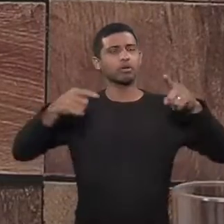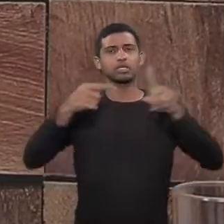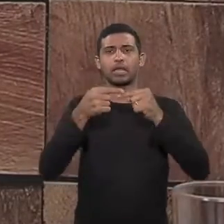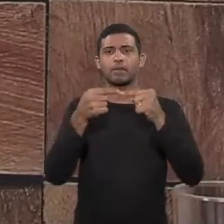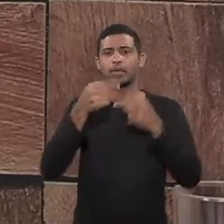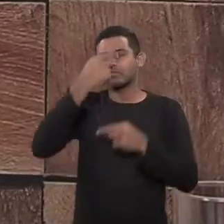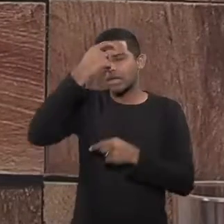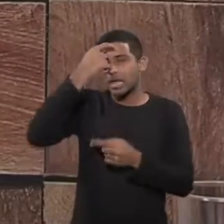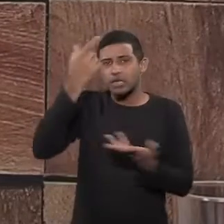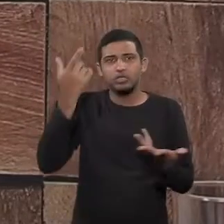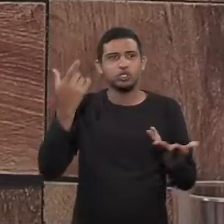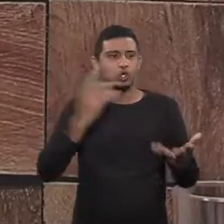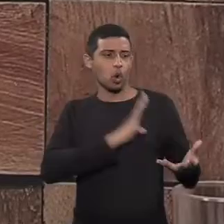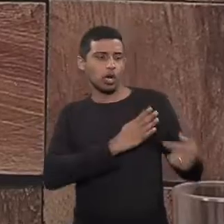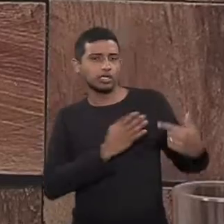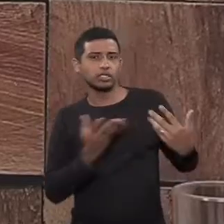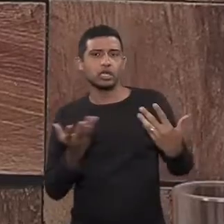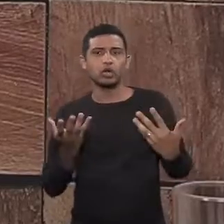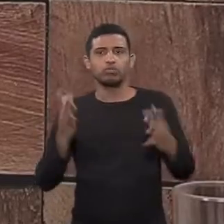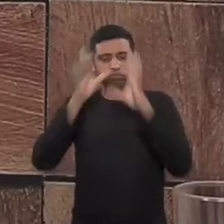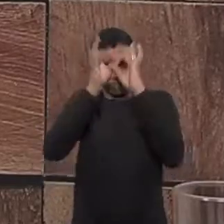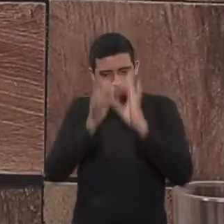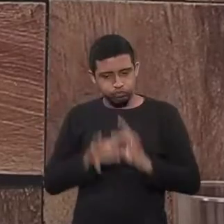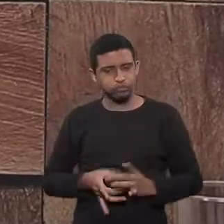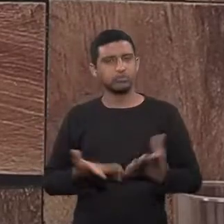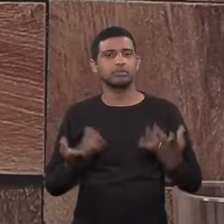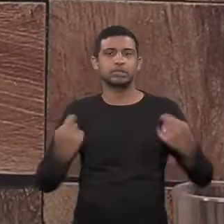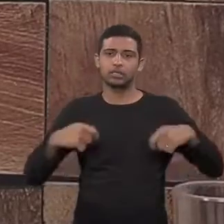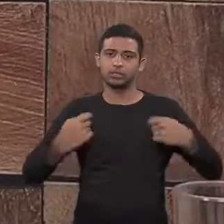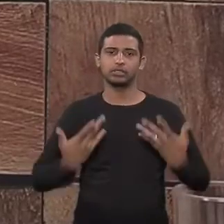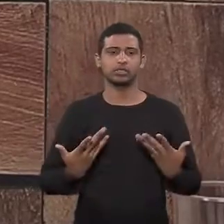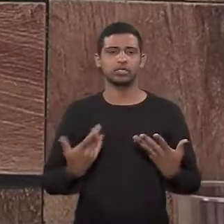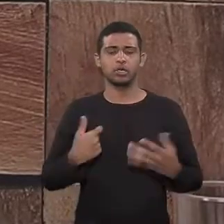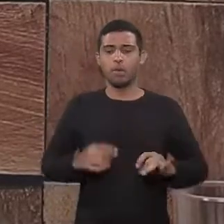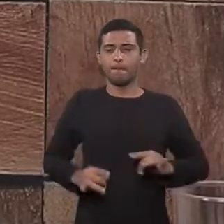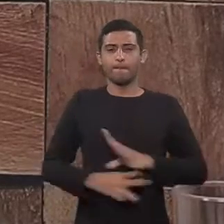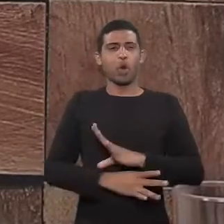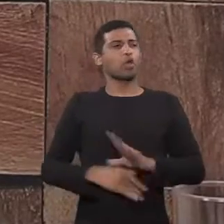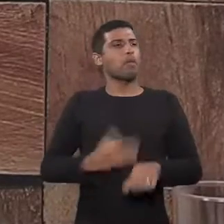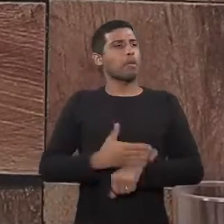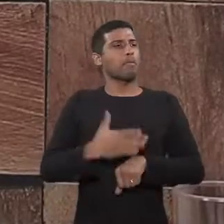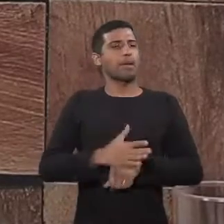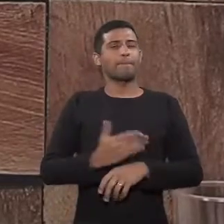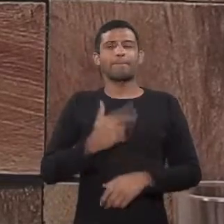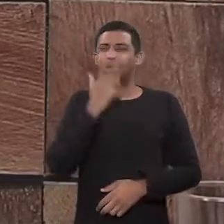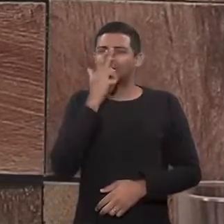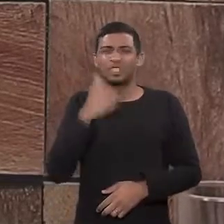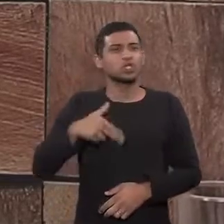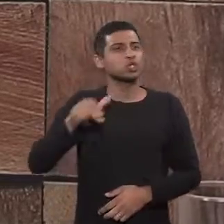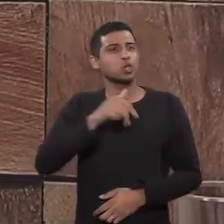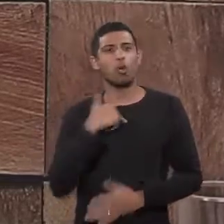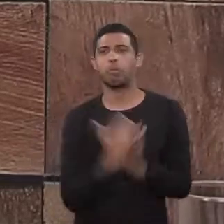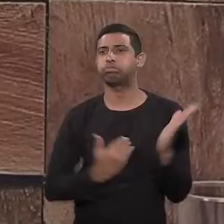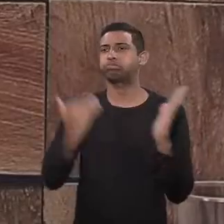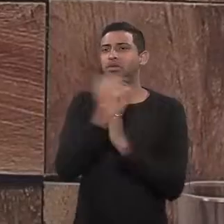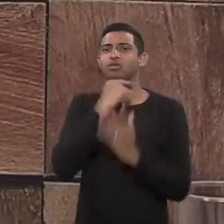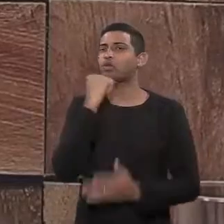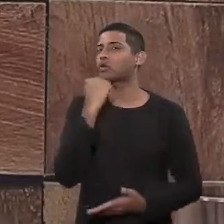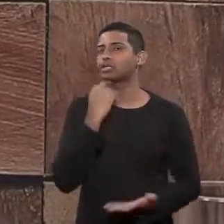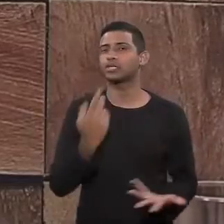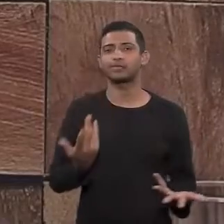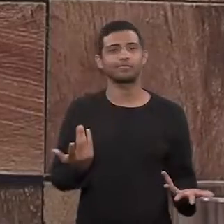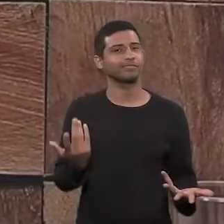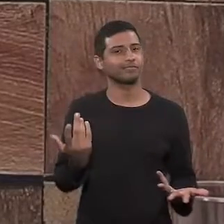com a sua mente, com o seu coração. Então, por mais que você esteja preparado, parece que nunca você vai estar,